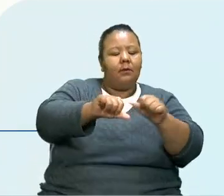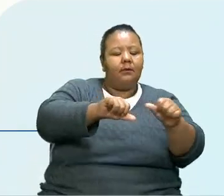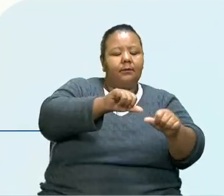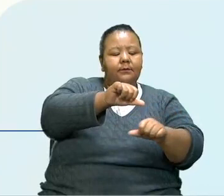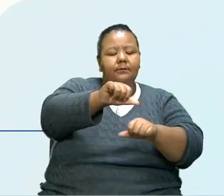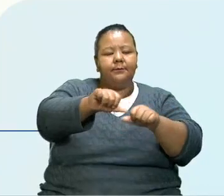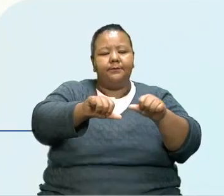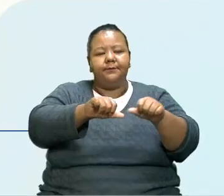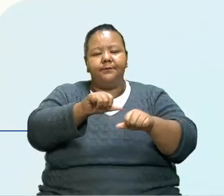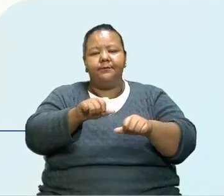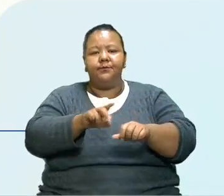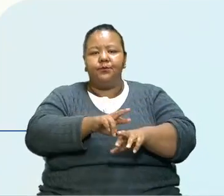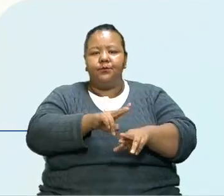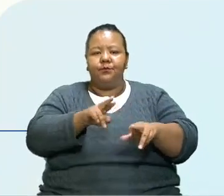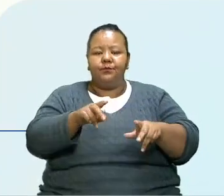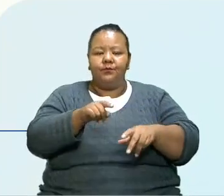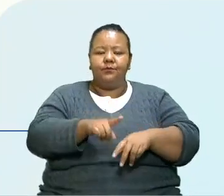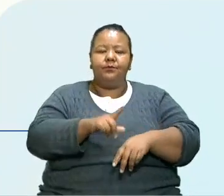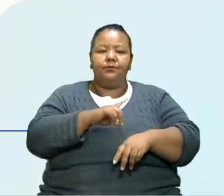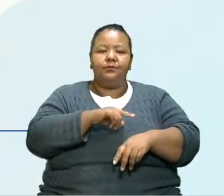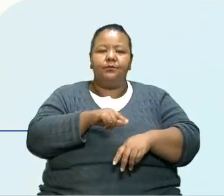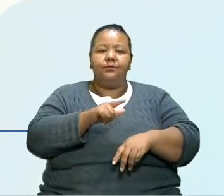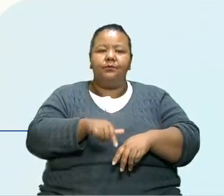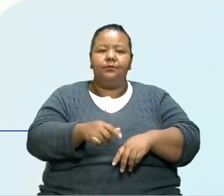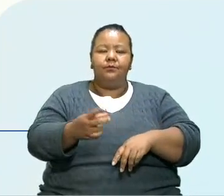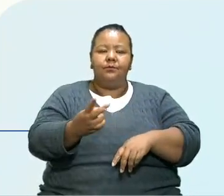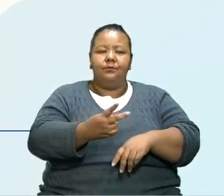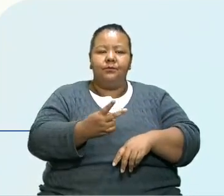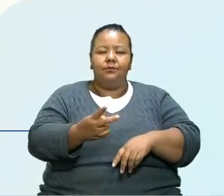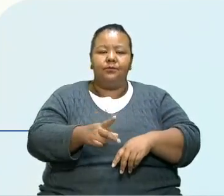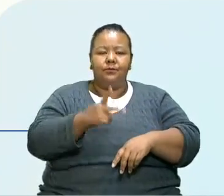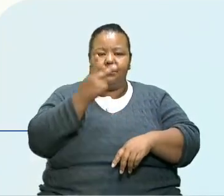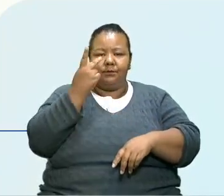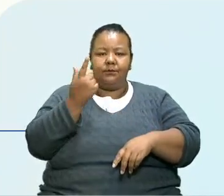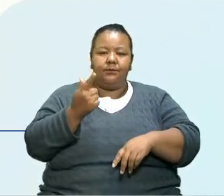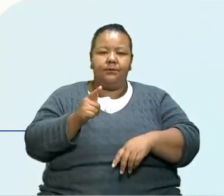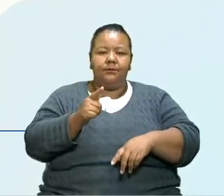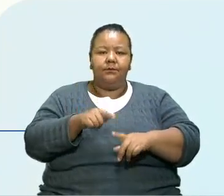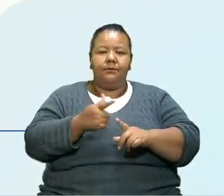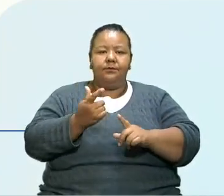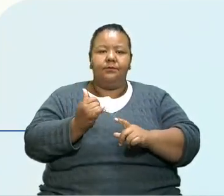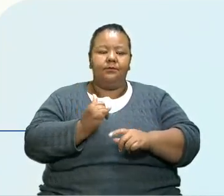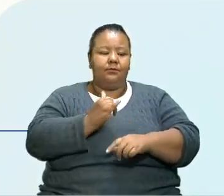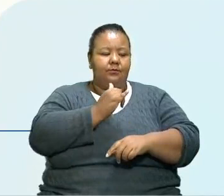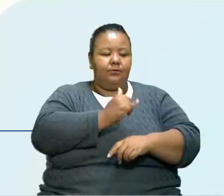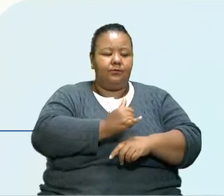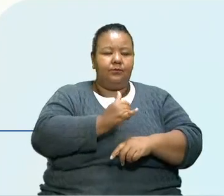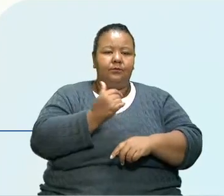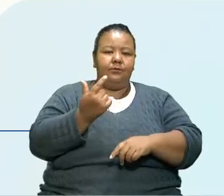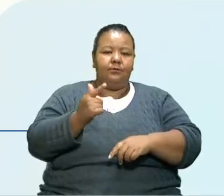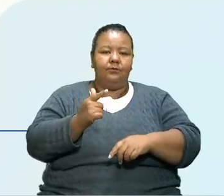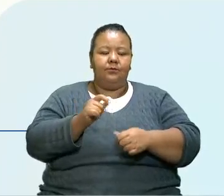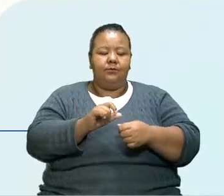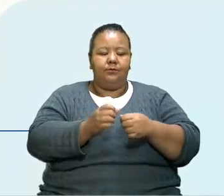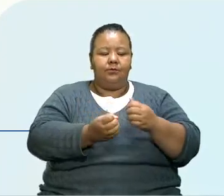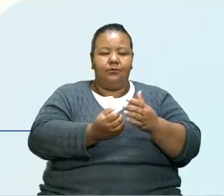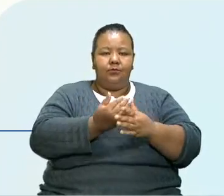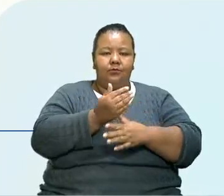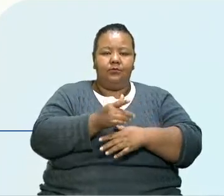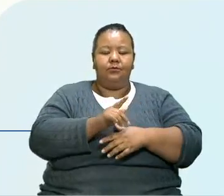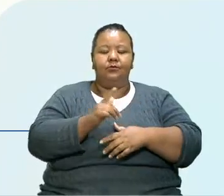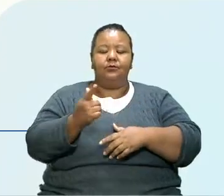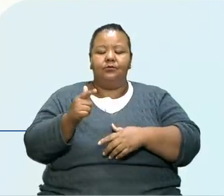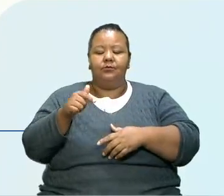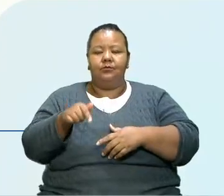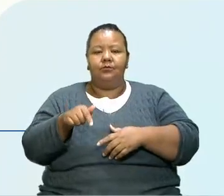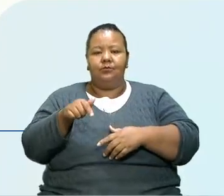em diferentes funções, só que eles também têm ali uma dupla gerência, porque eles vão reportar tanto para o seu gestor de origem, tanto para o seu